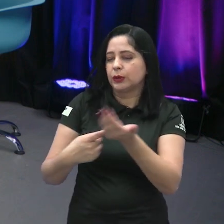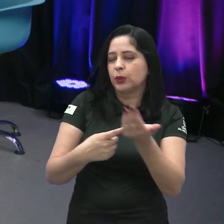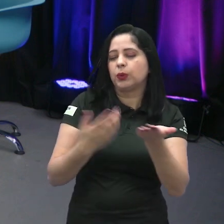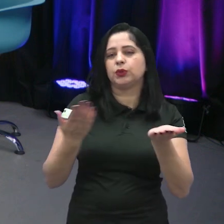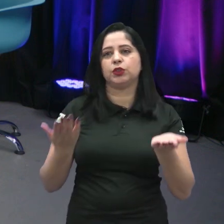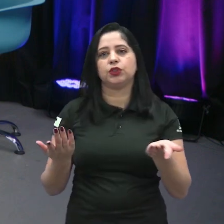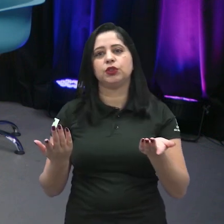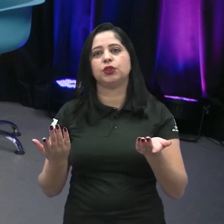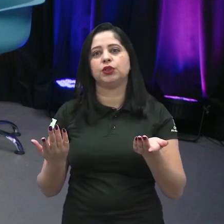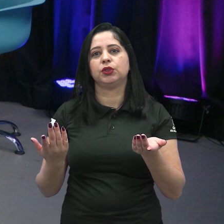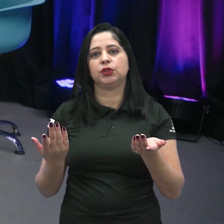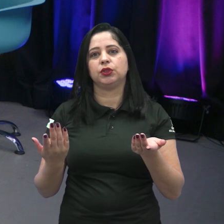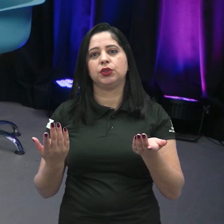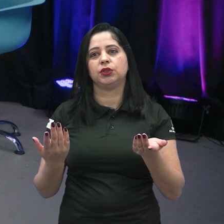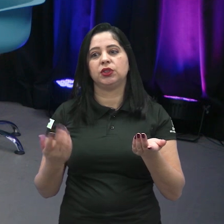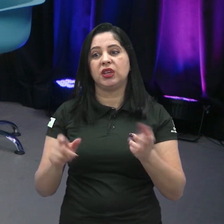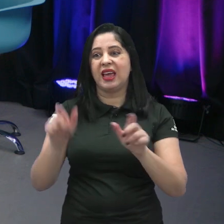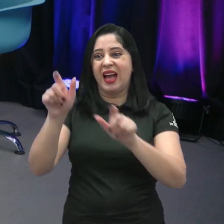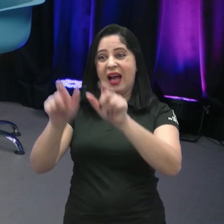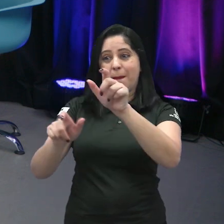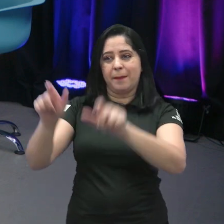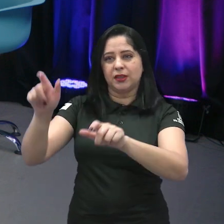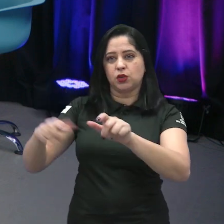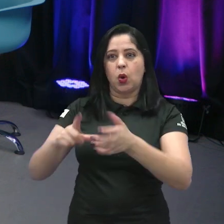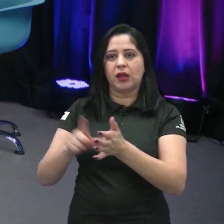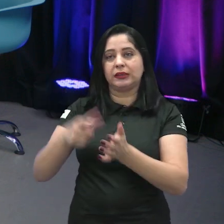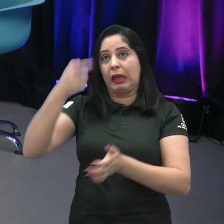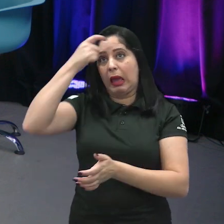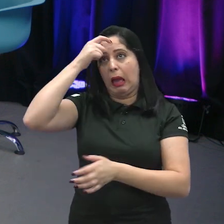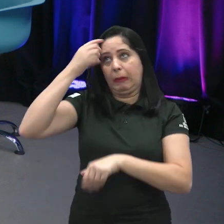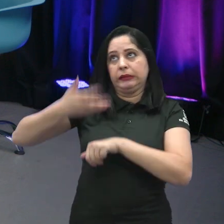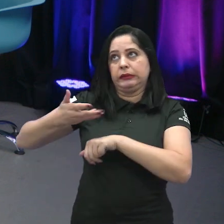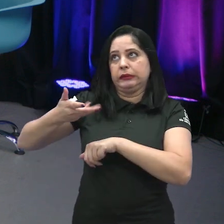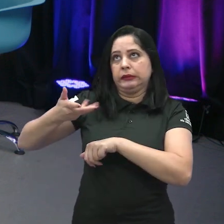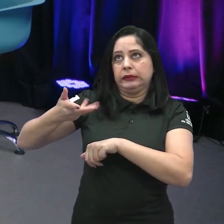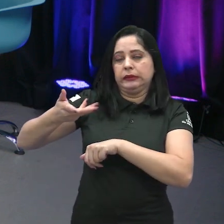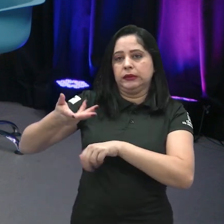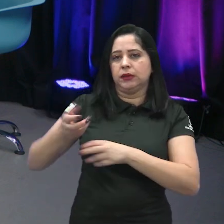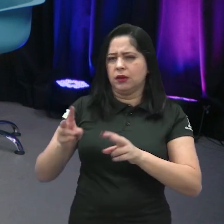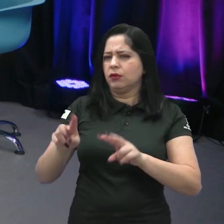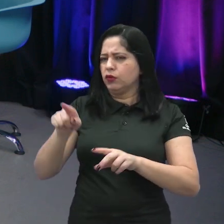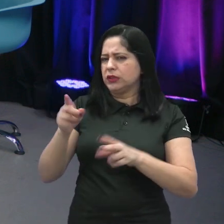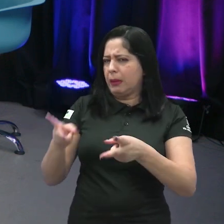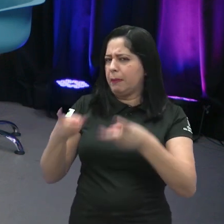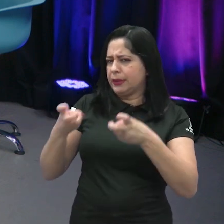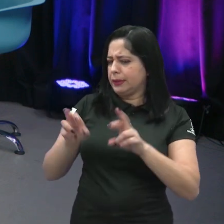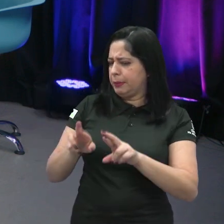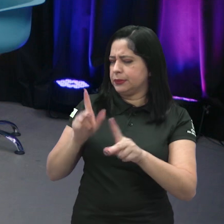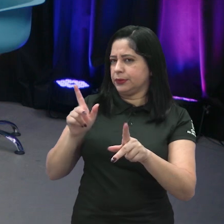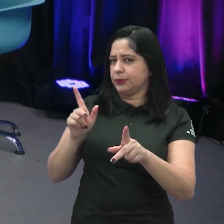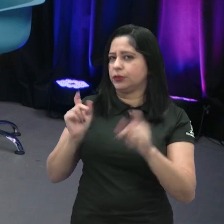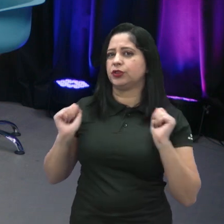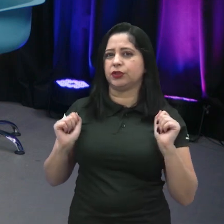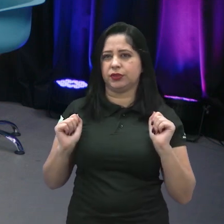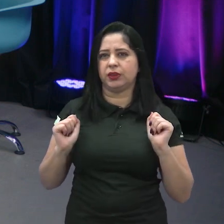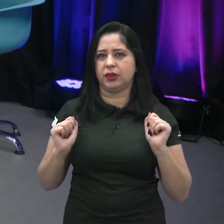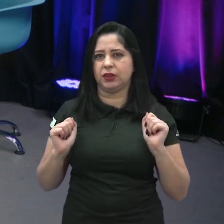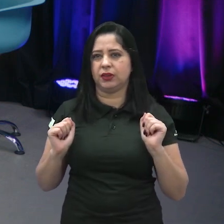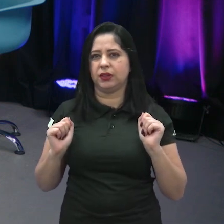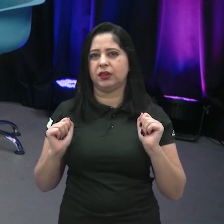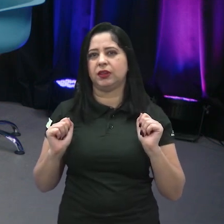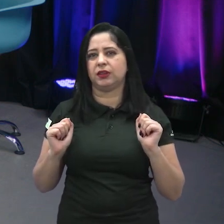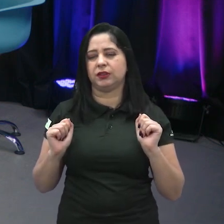tecnologia, com a mente acelerada, né? Algo tem sido diferente para você nessa mentalidade